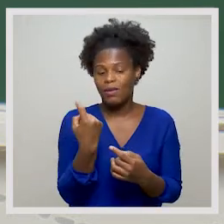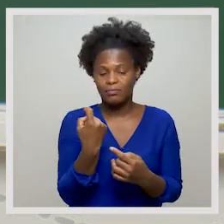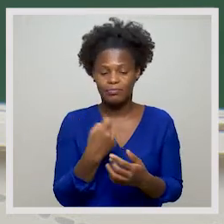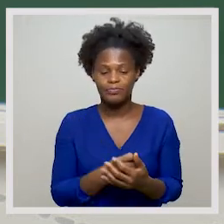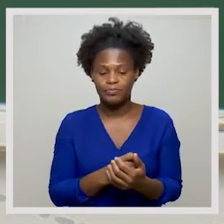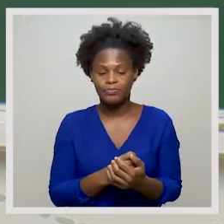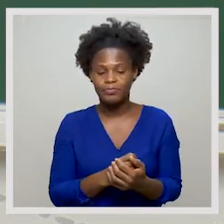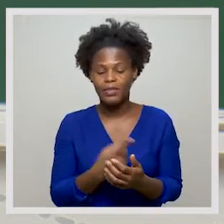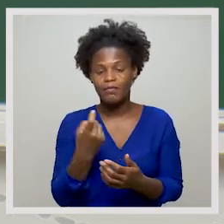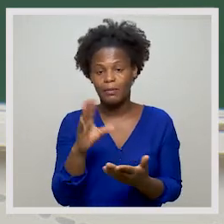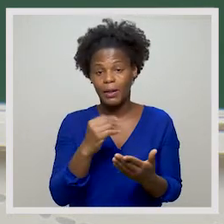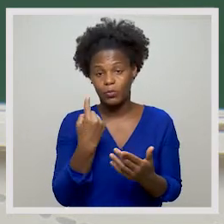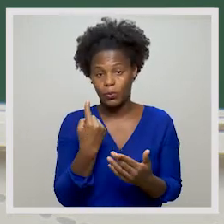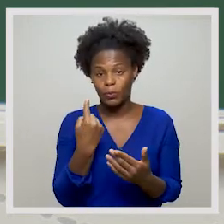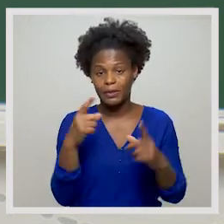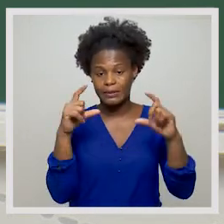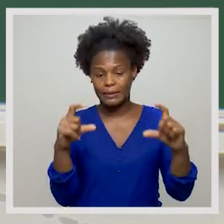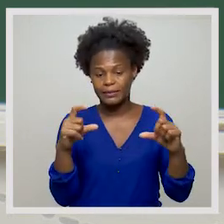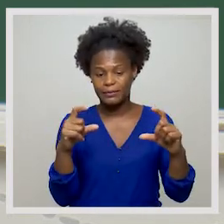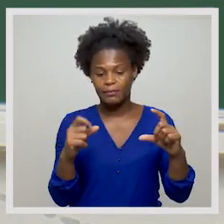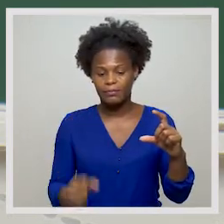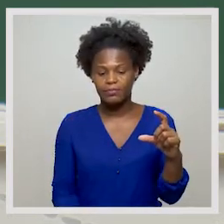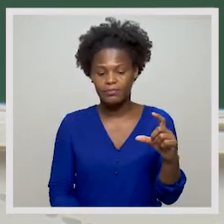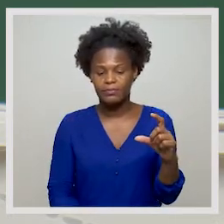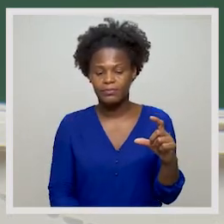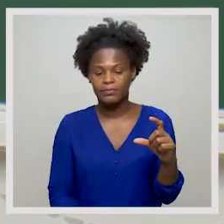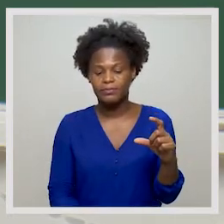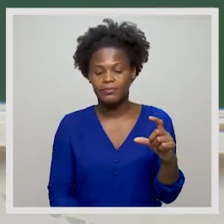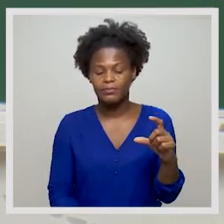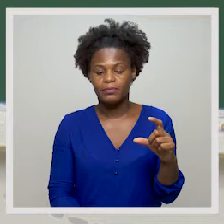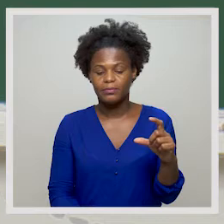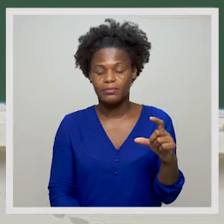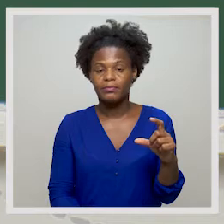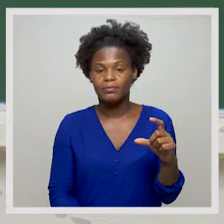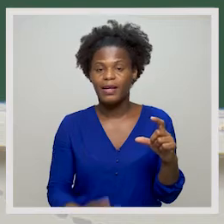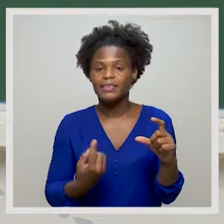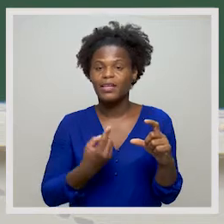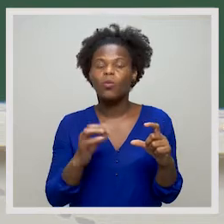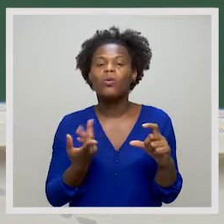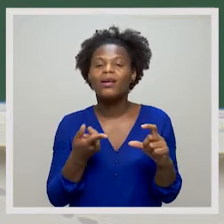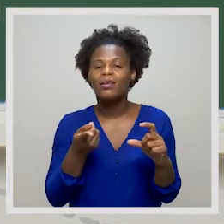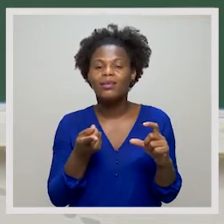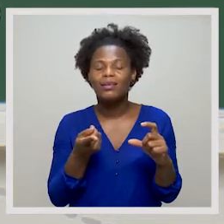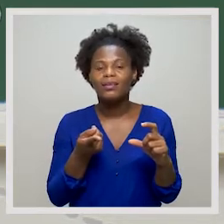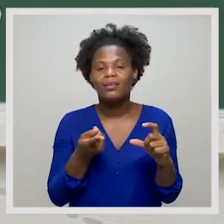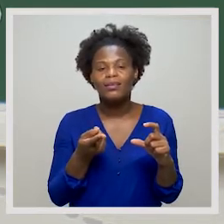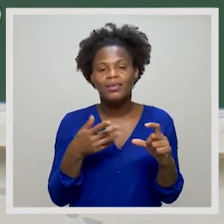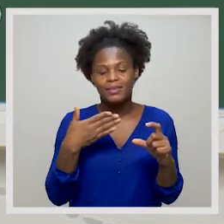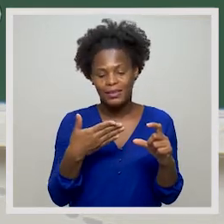5, então são 5 classes. Então, quer dizer que falta mais uma classe, ok? Que vou colocar aqui. Que seria qual classe?